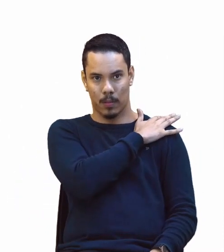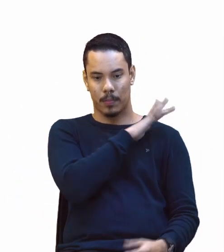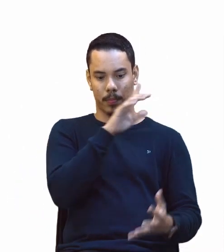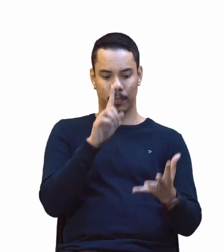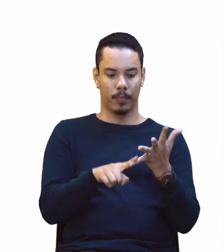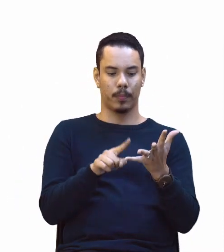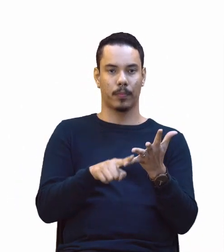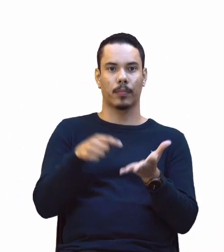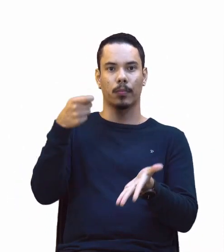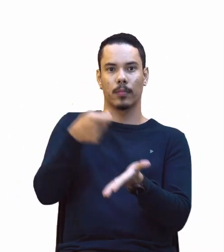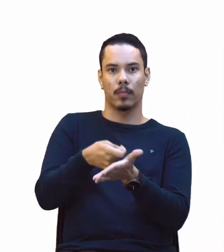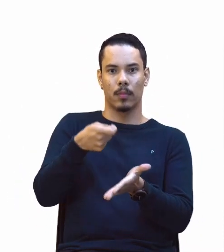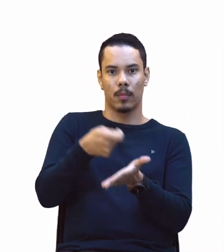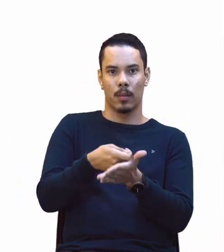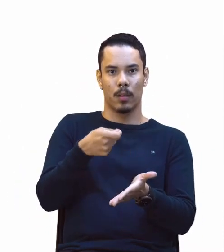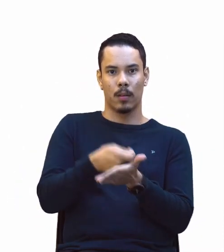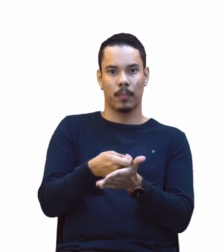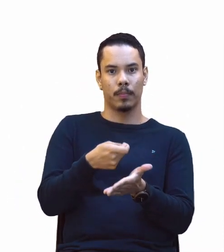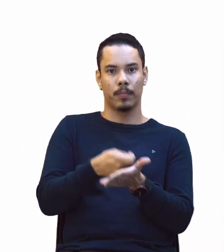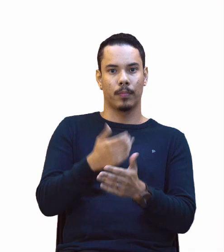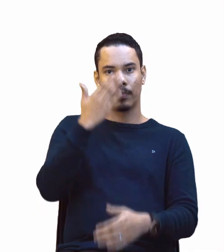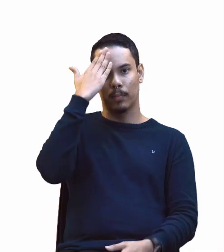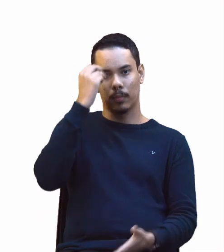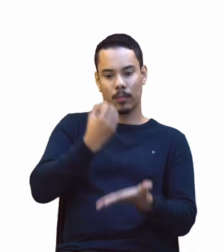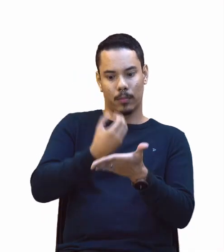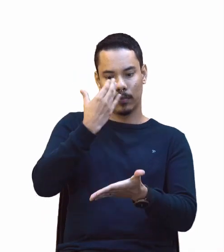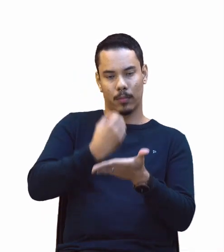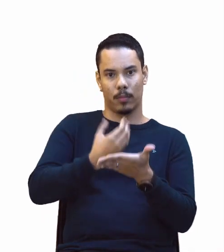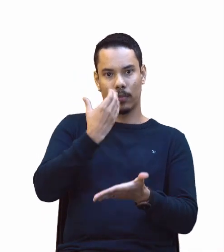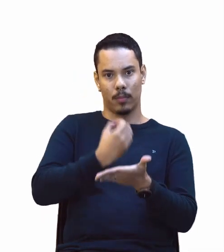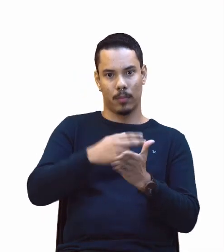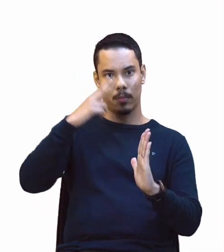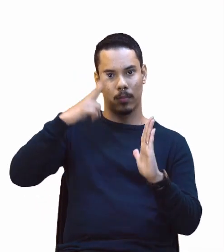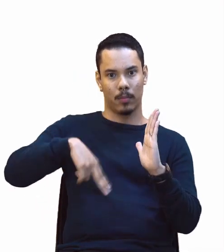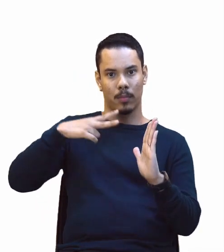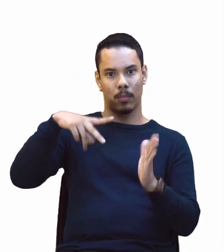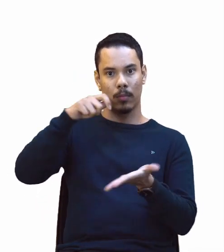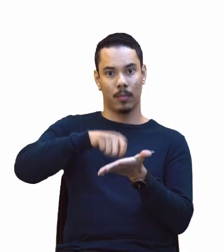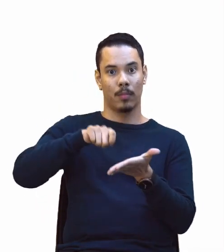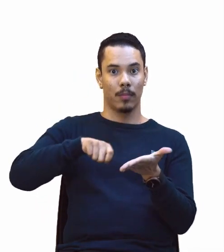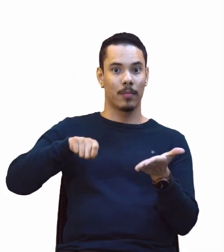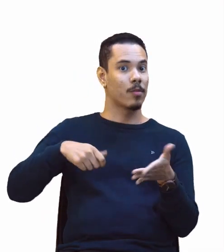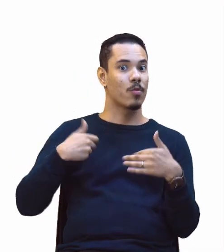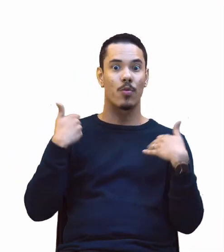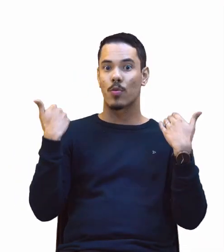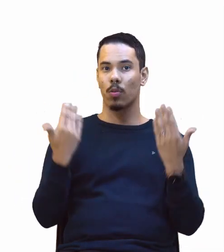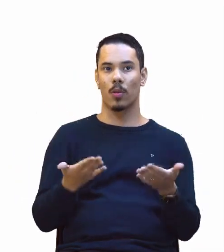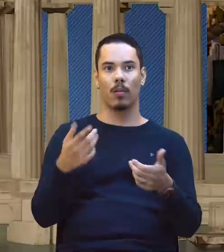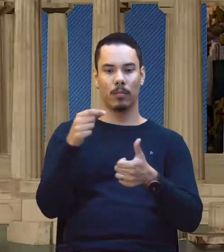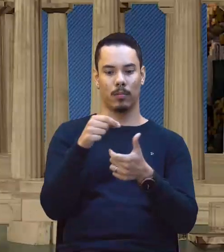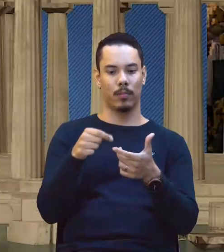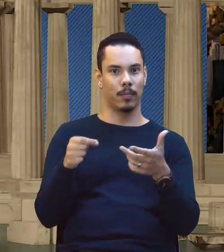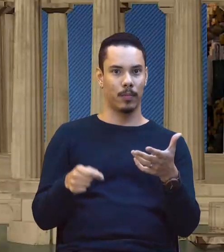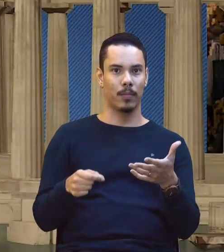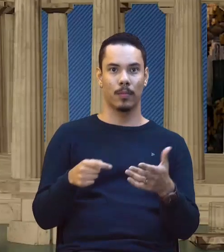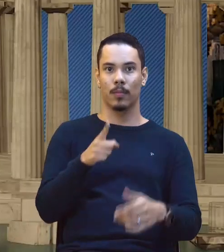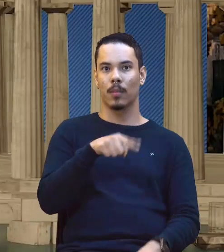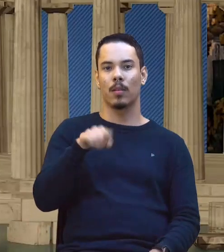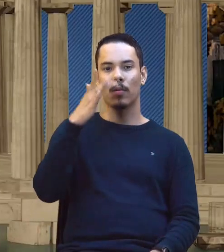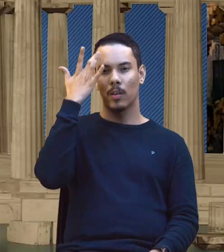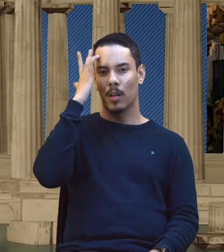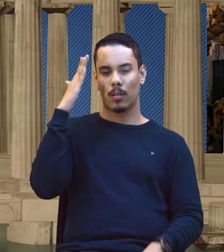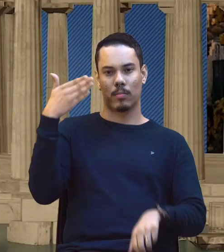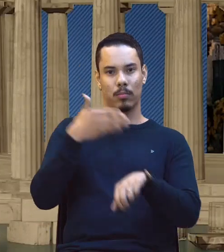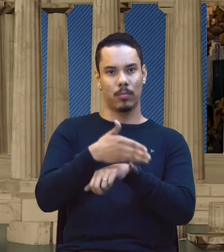alternativa E, exigência de alfabetização. Qual era o critério desses daí para participar